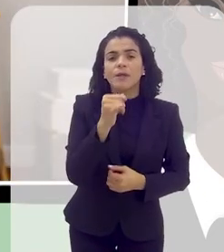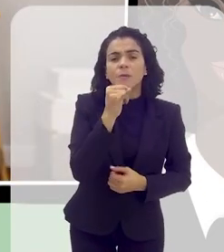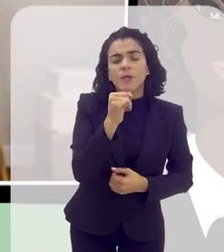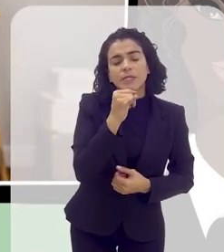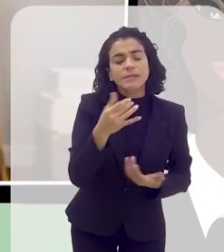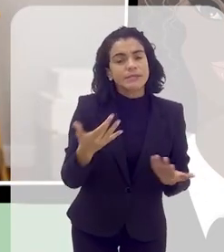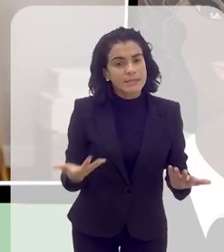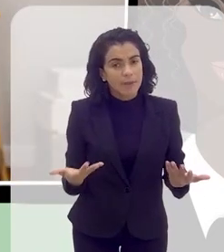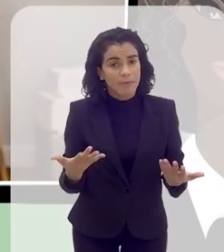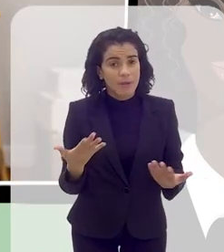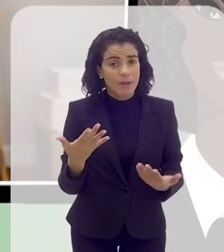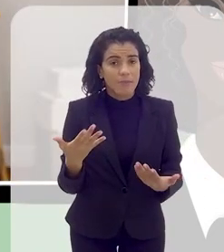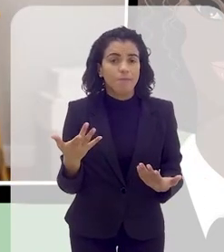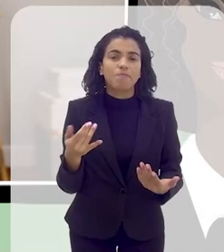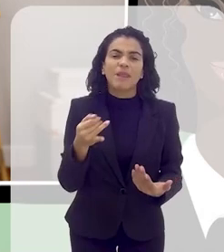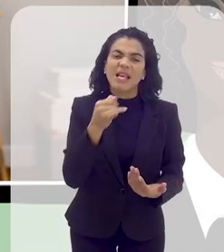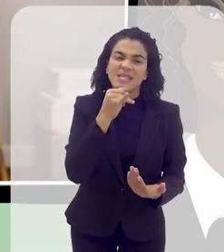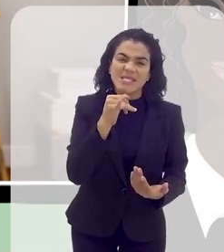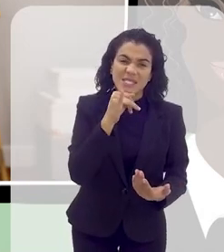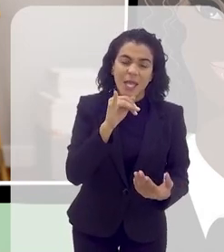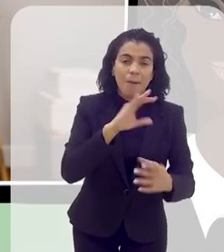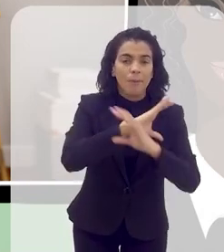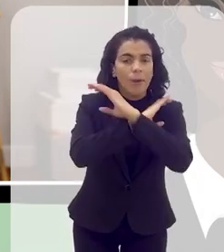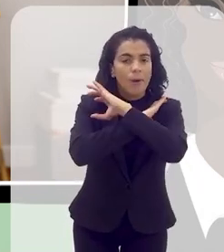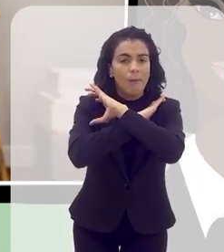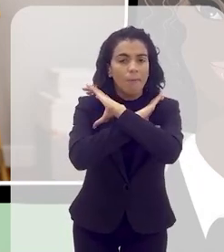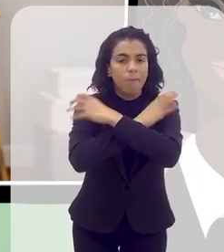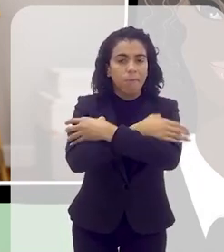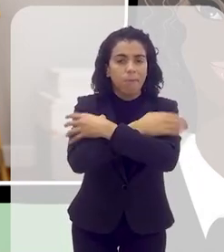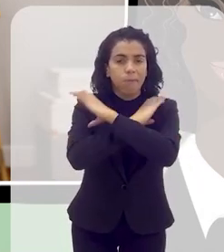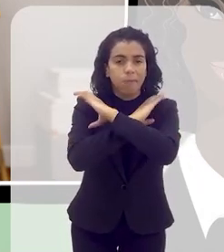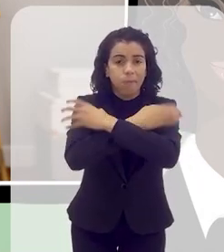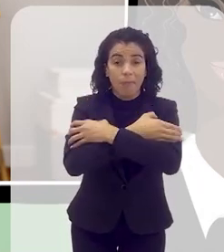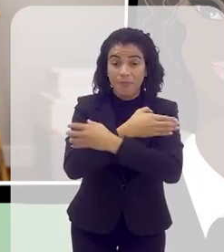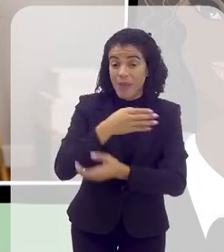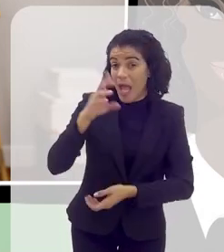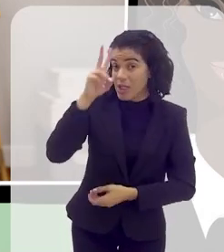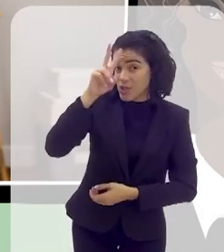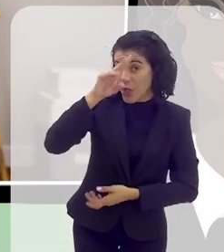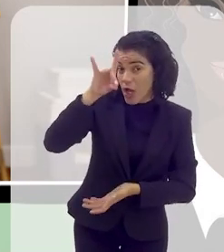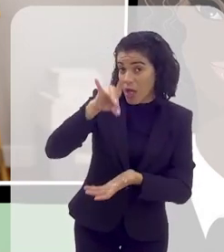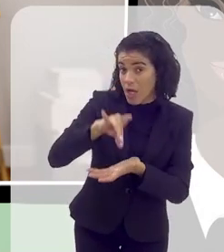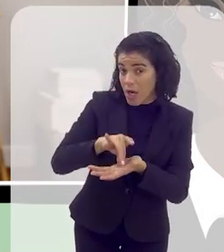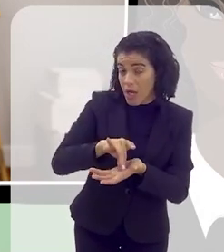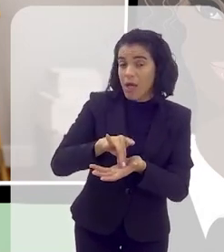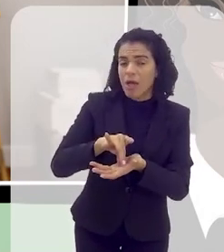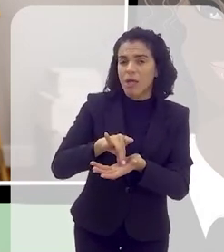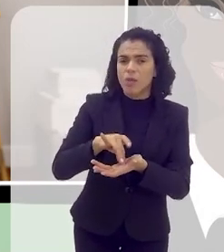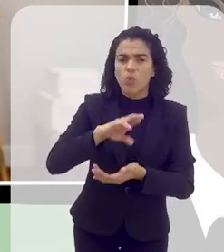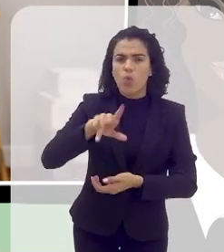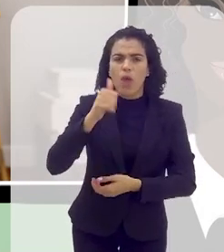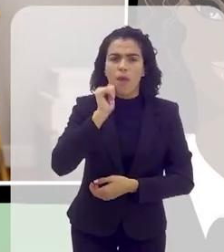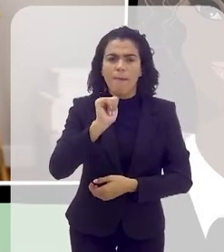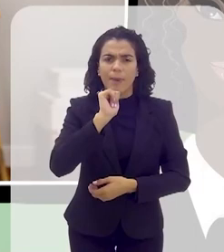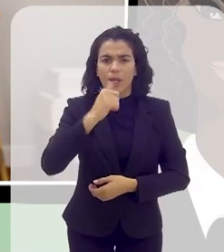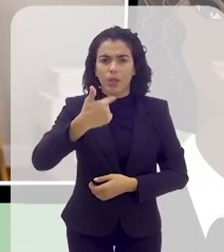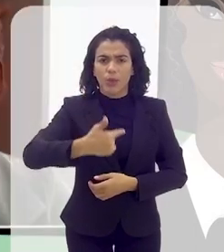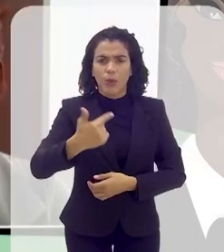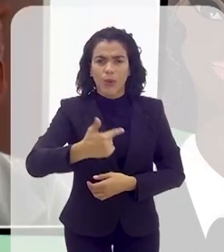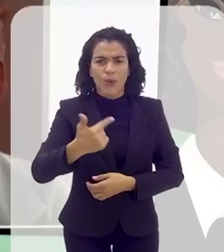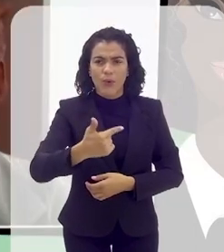caso da Branca de Neve, a história original não seria uma